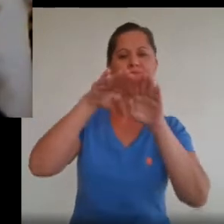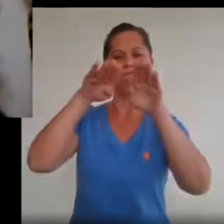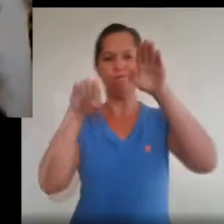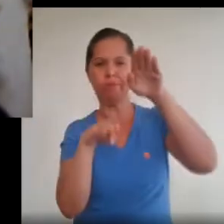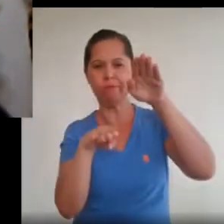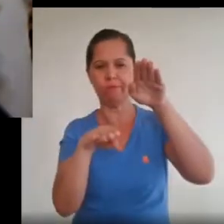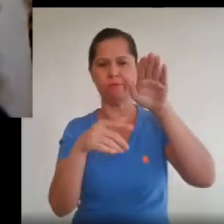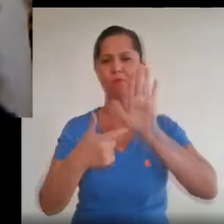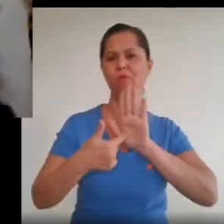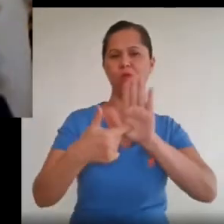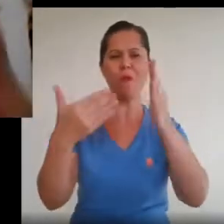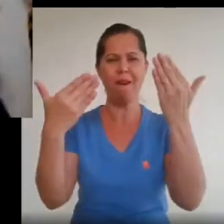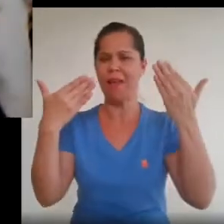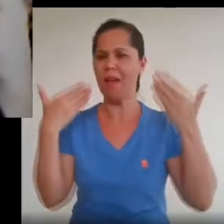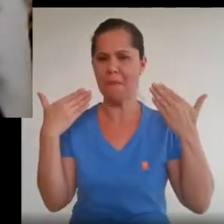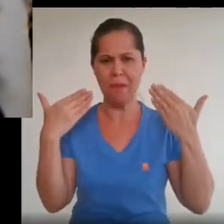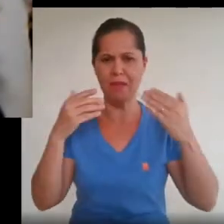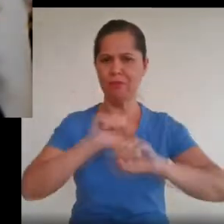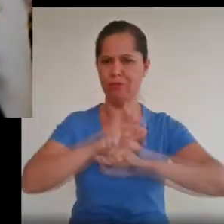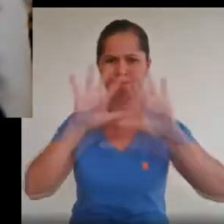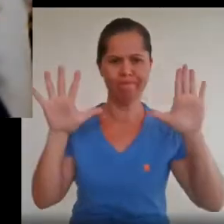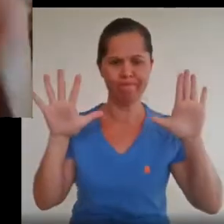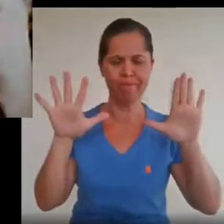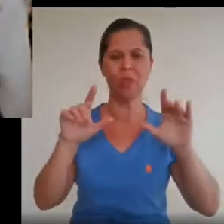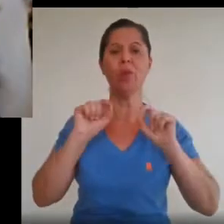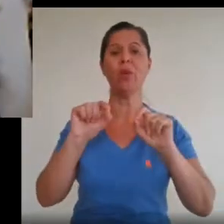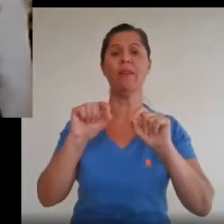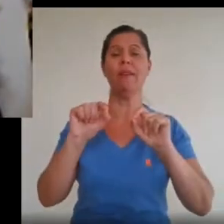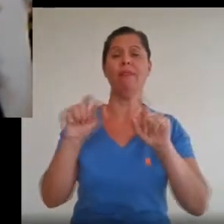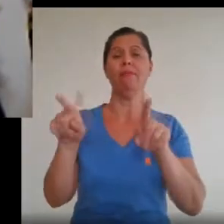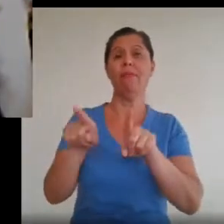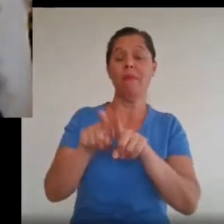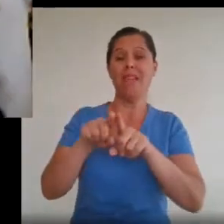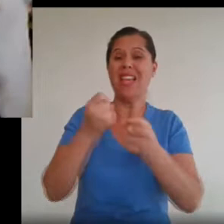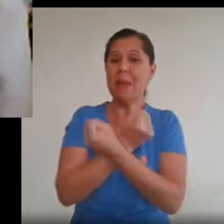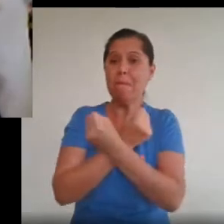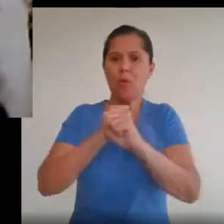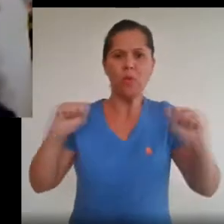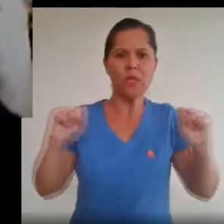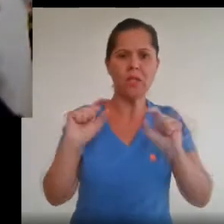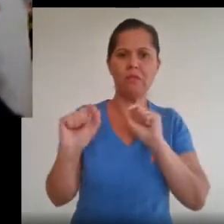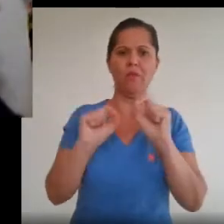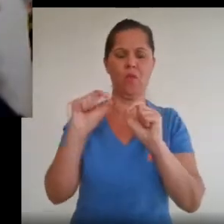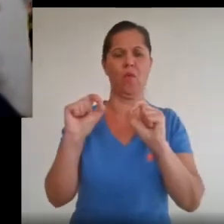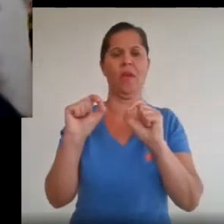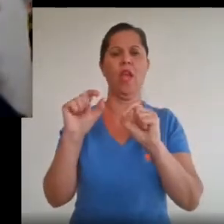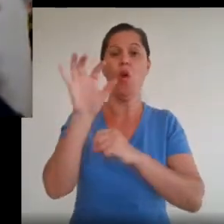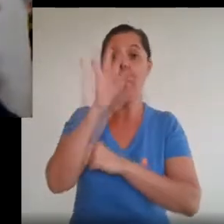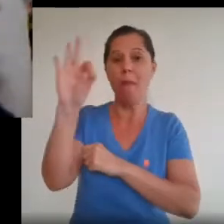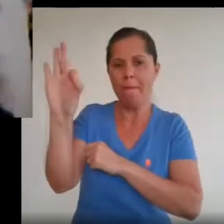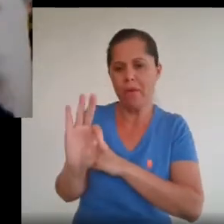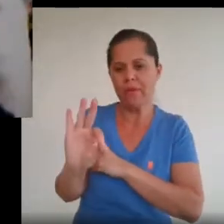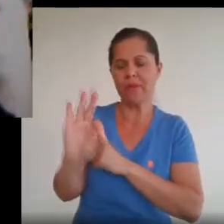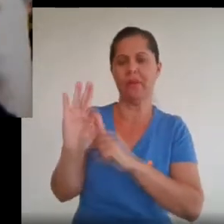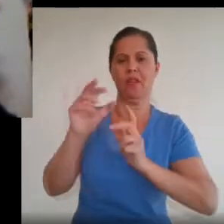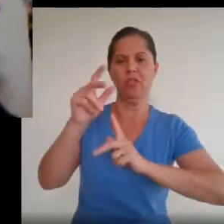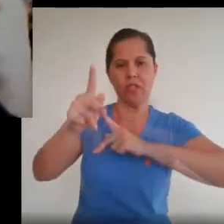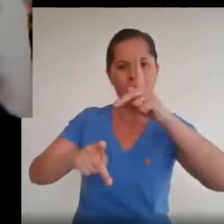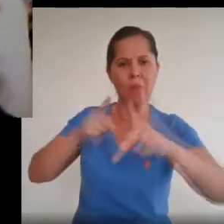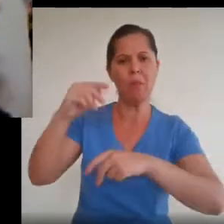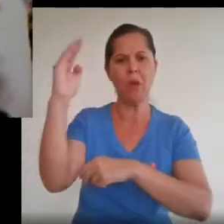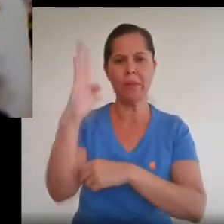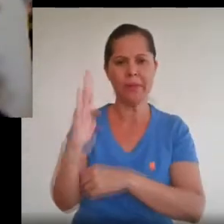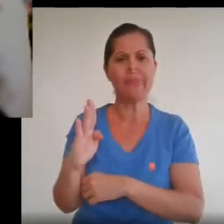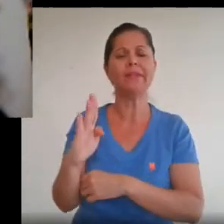ela mostrou o quanto é praticamente impossível para uma grande parcela da